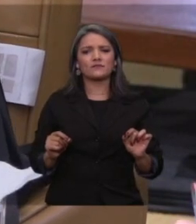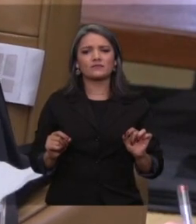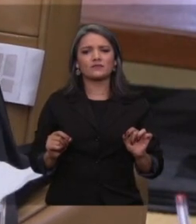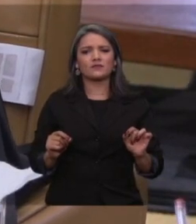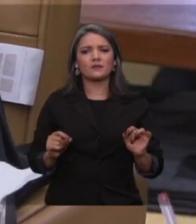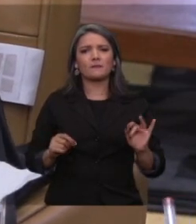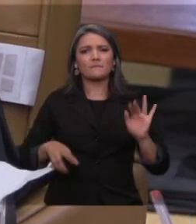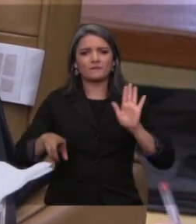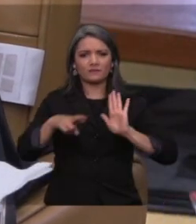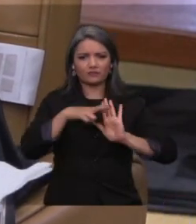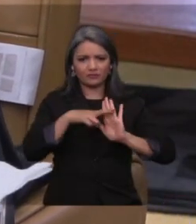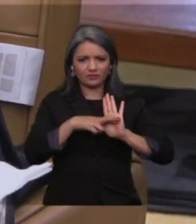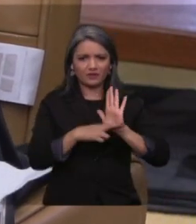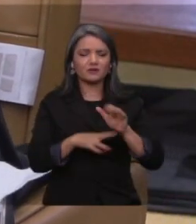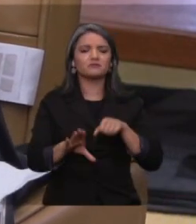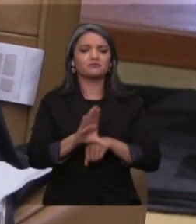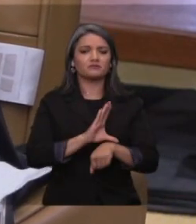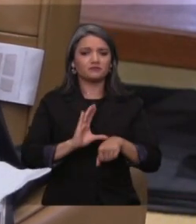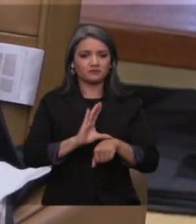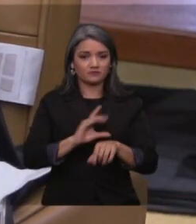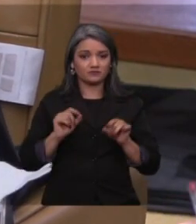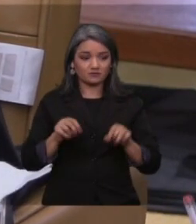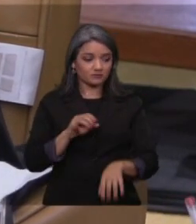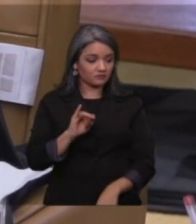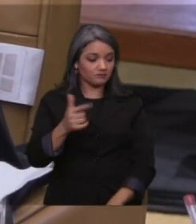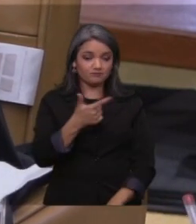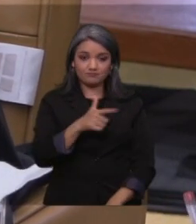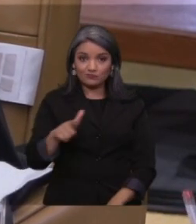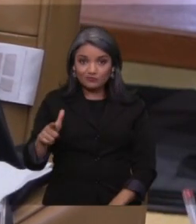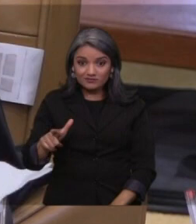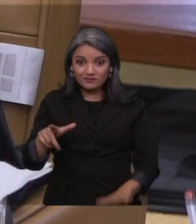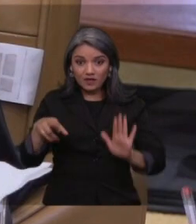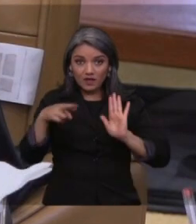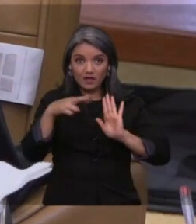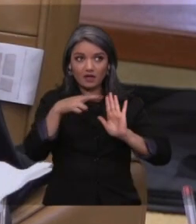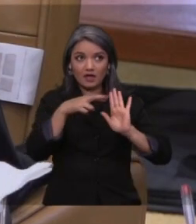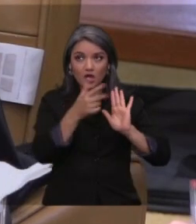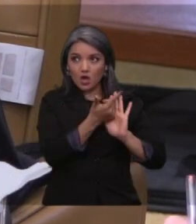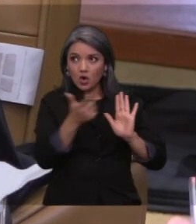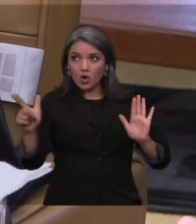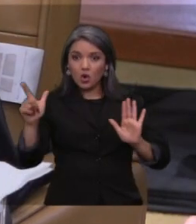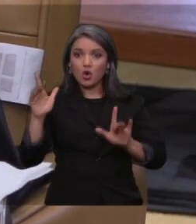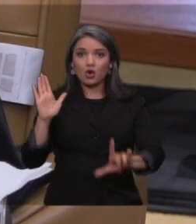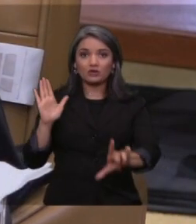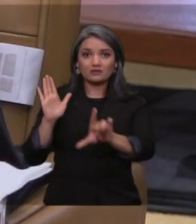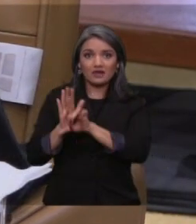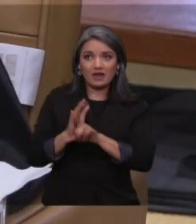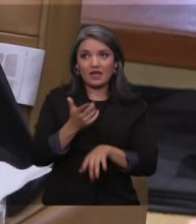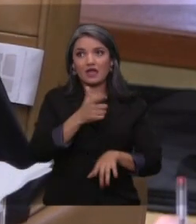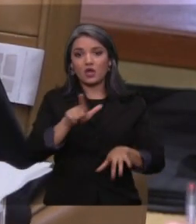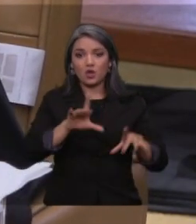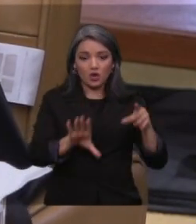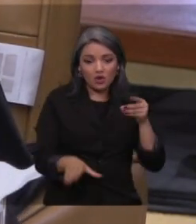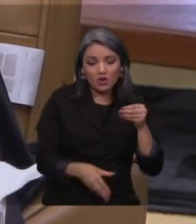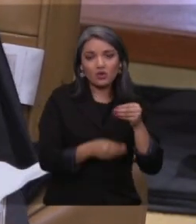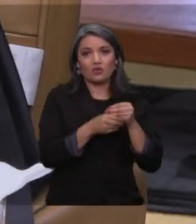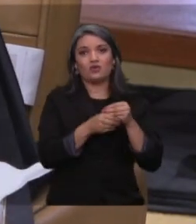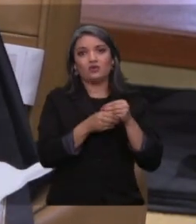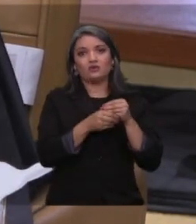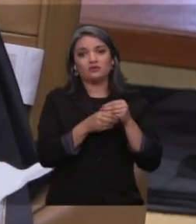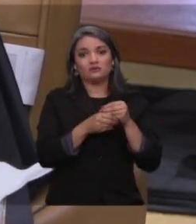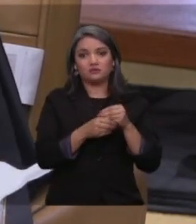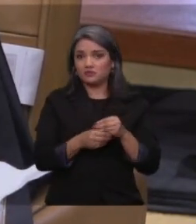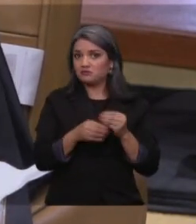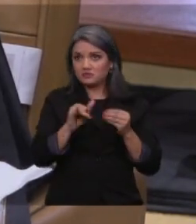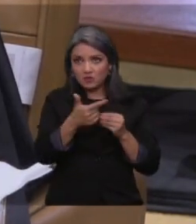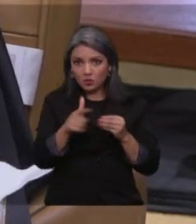seria programática, porque enquanto não for regulamentada em nível infraconstitucional, o artigo 226, parágrafo 6º, com a redação da